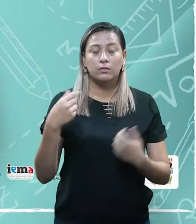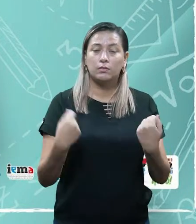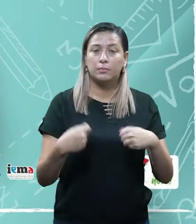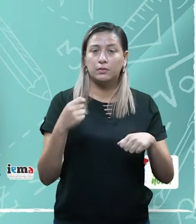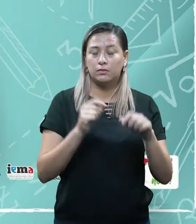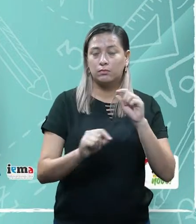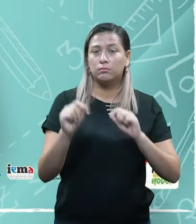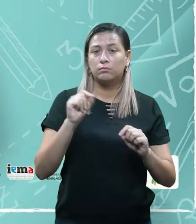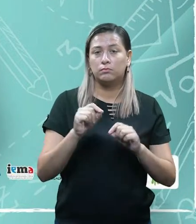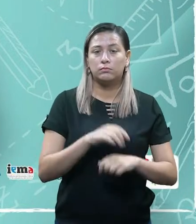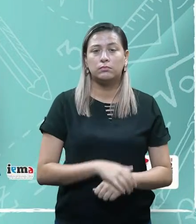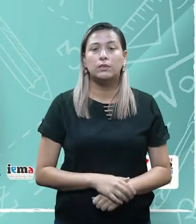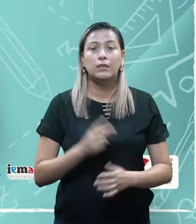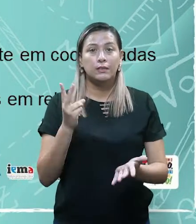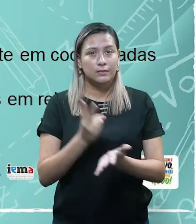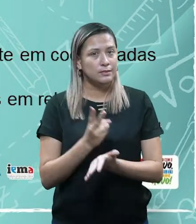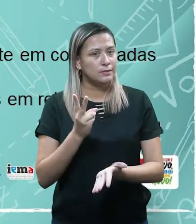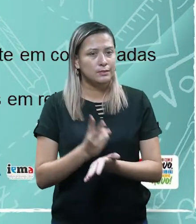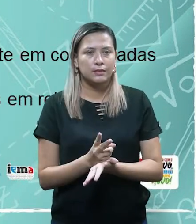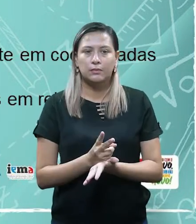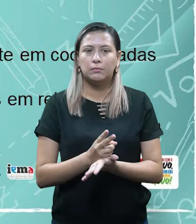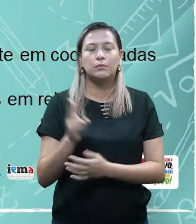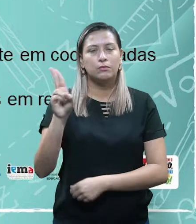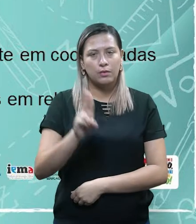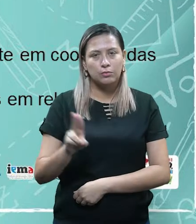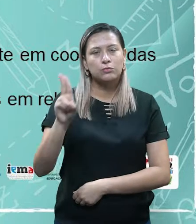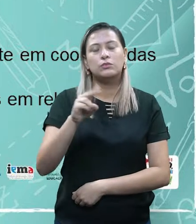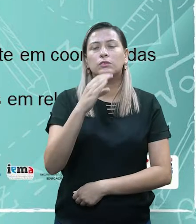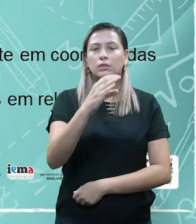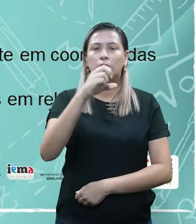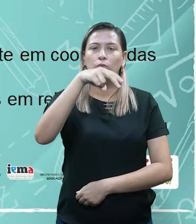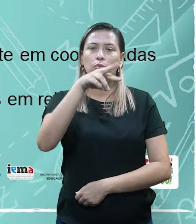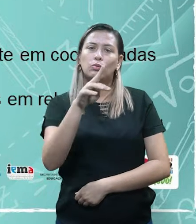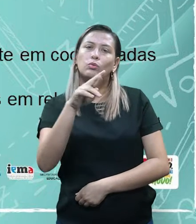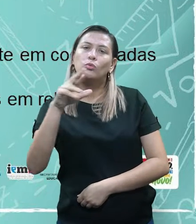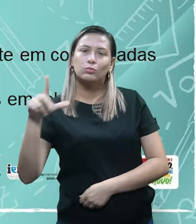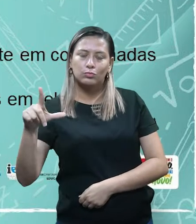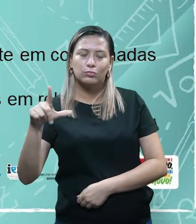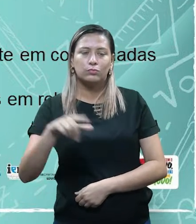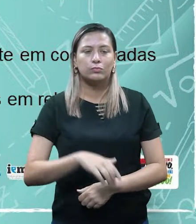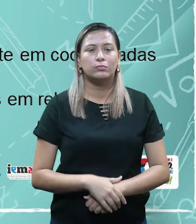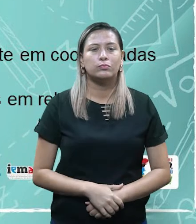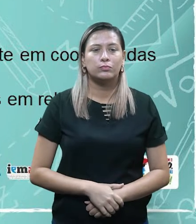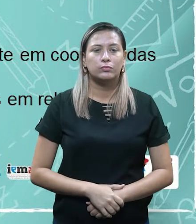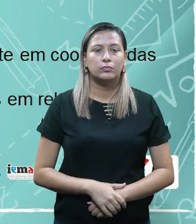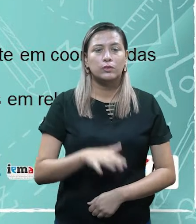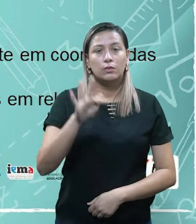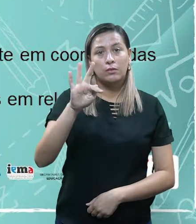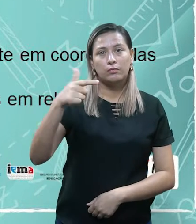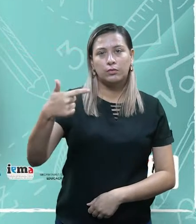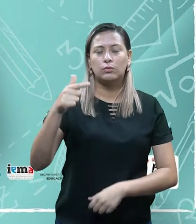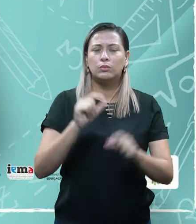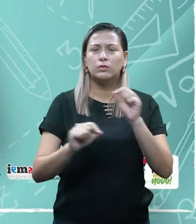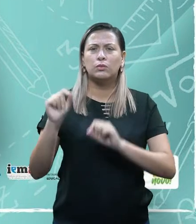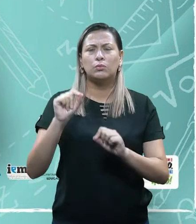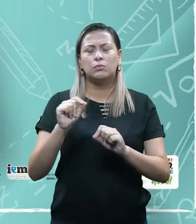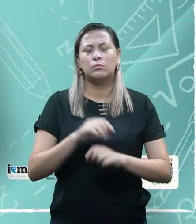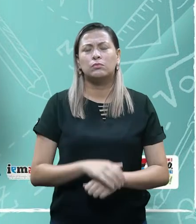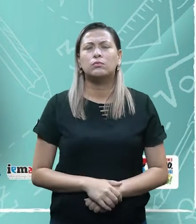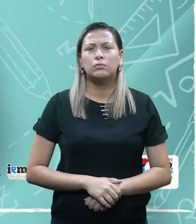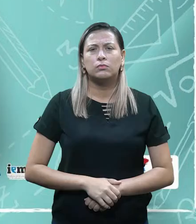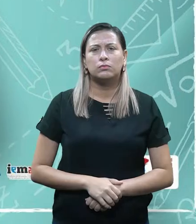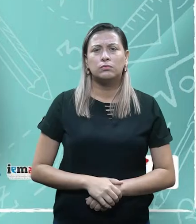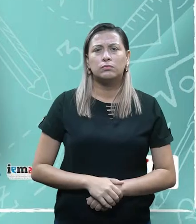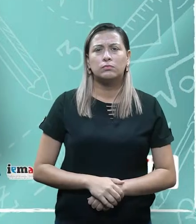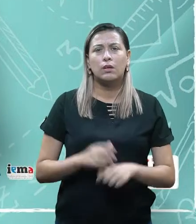sempre acionar simultaneamente o Ctrl, tá? Então, a F2, ela vai carregar a tela do texto. O que é isso?